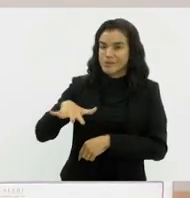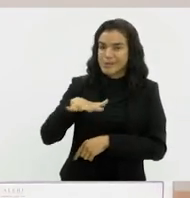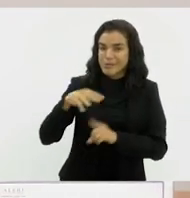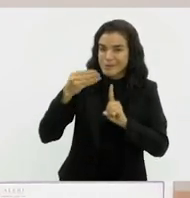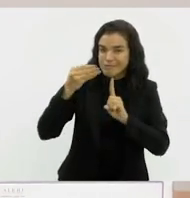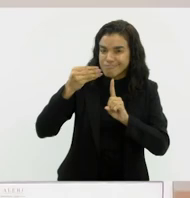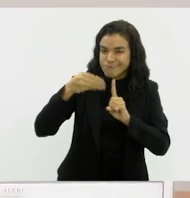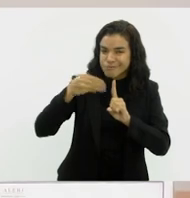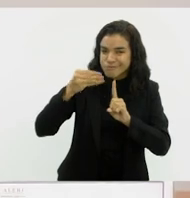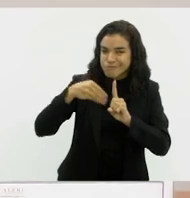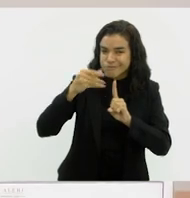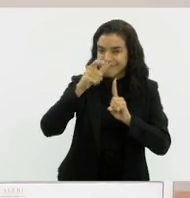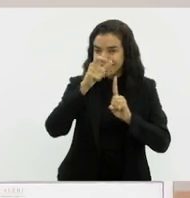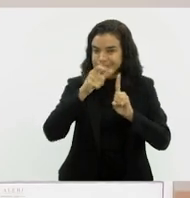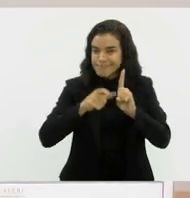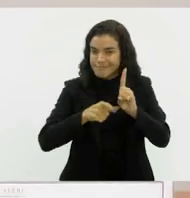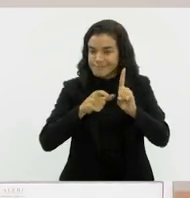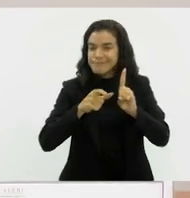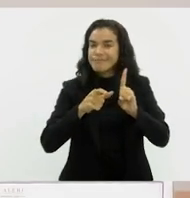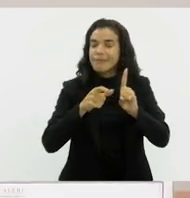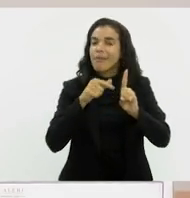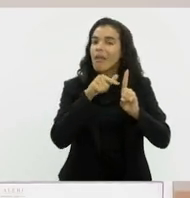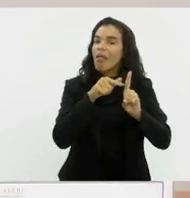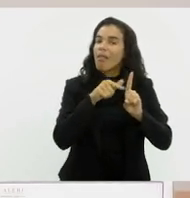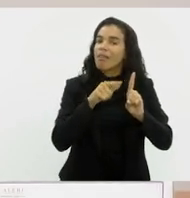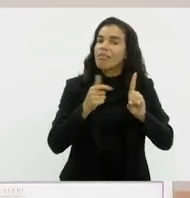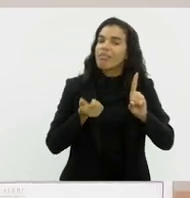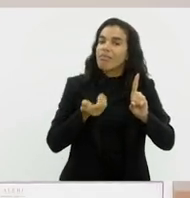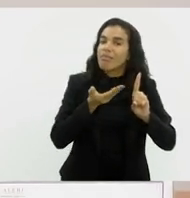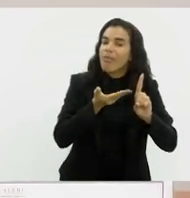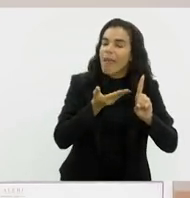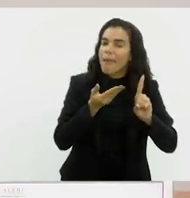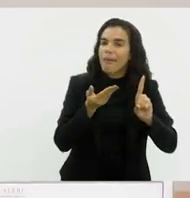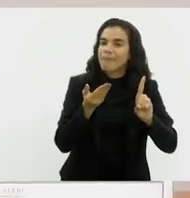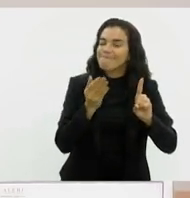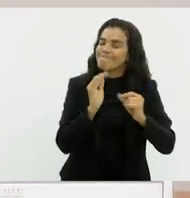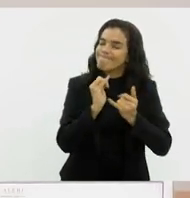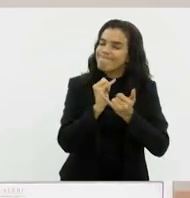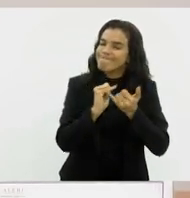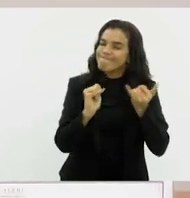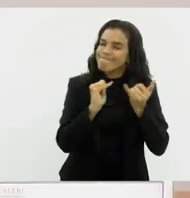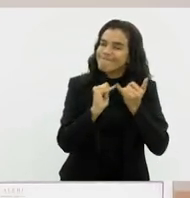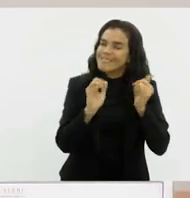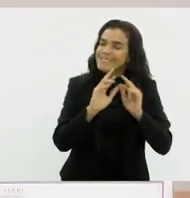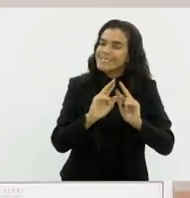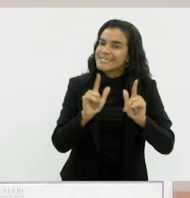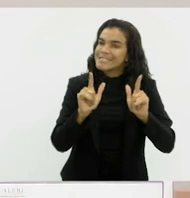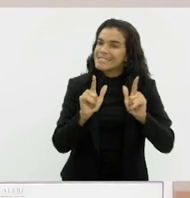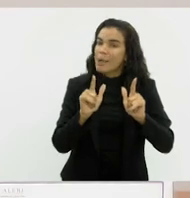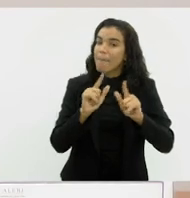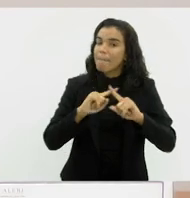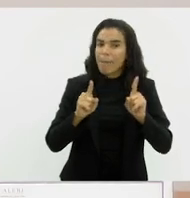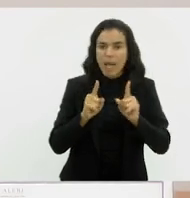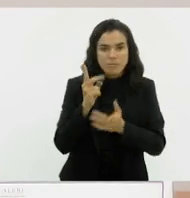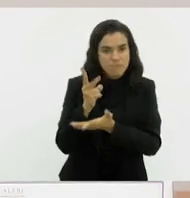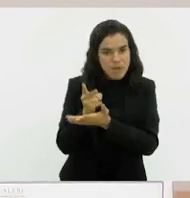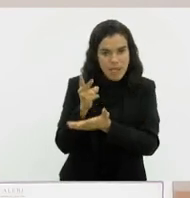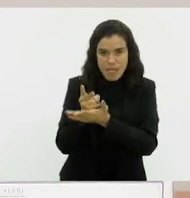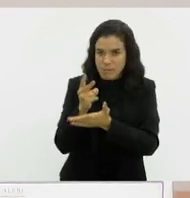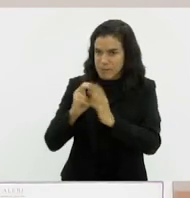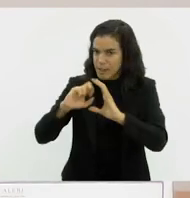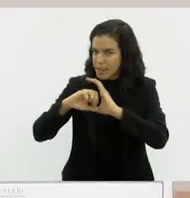vulnerabilidade daquele usuário, ele ganha um perfil um pouco diferenciado. Mas esse pouco diferenciado não desconfigura a